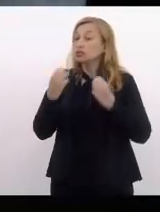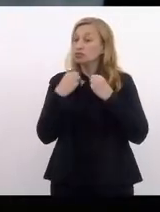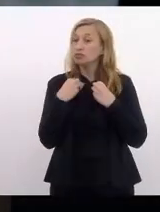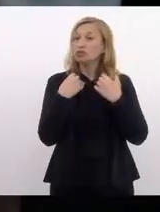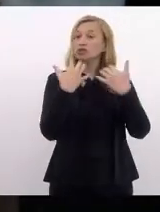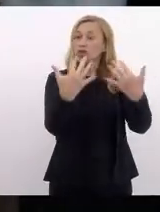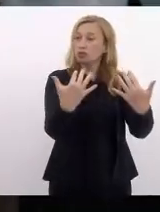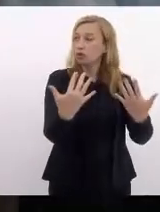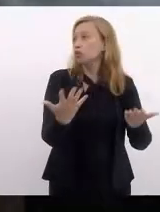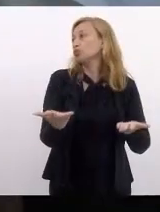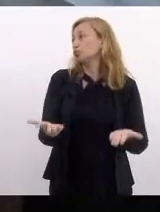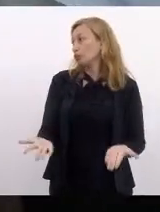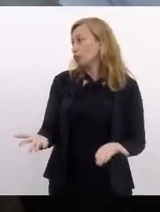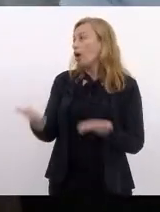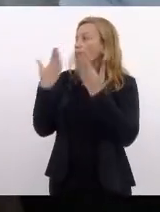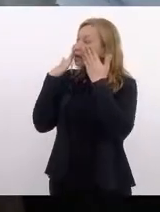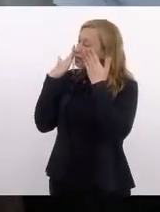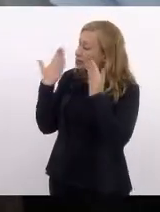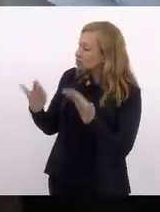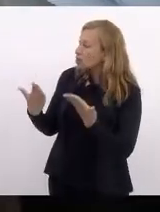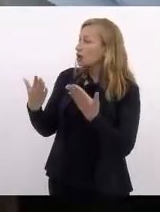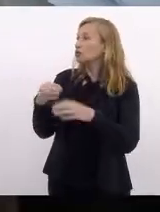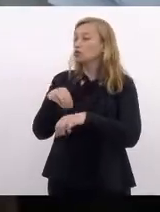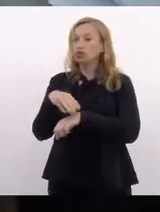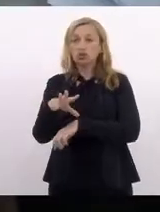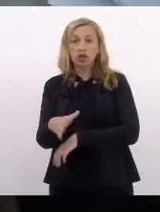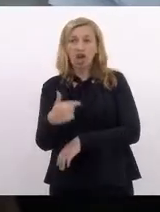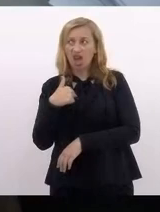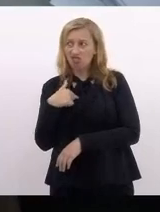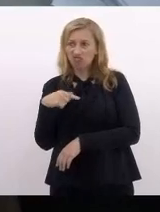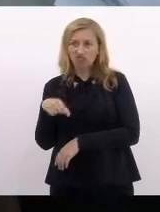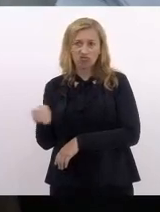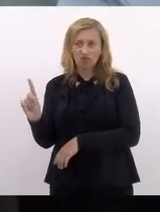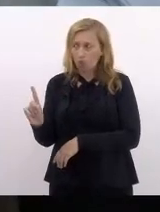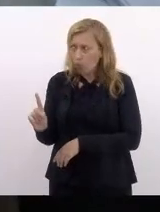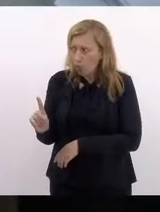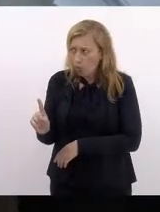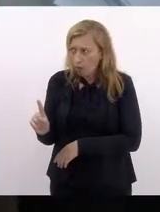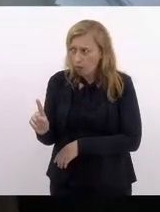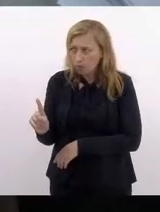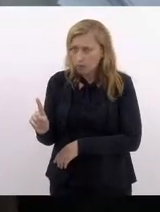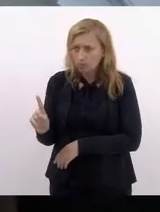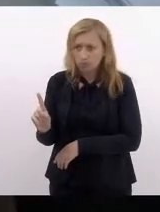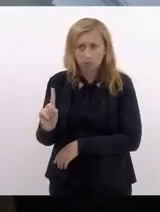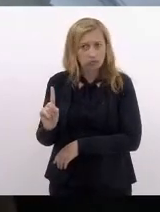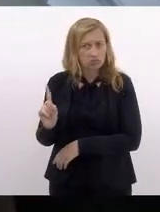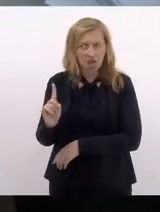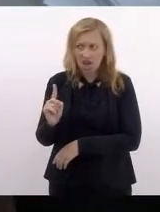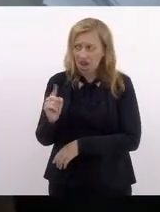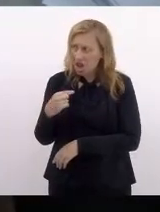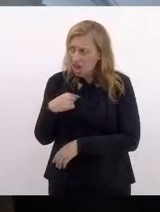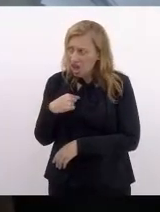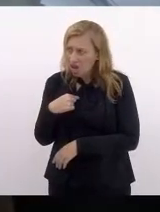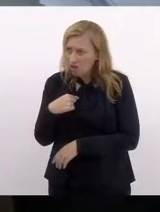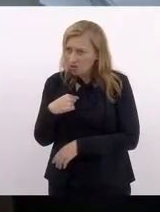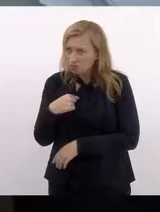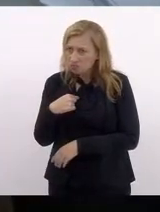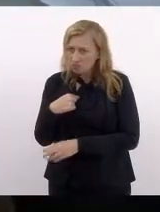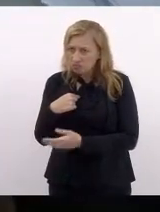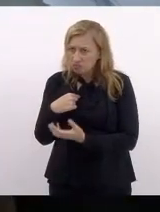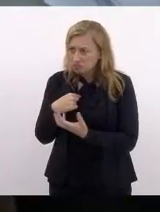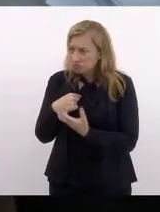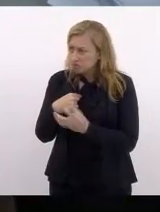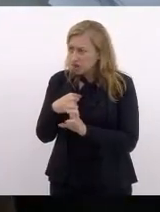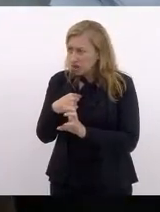audiências públicas apresentei Onde está que não vou eu não vou não vou não quero